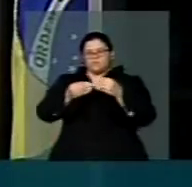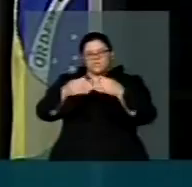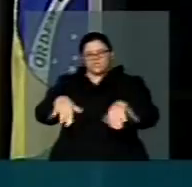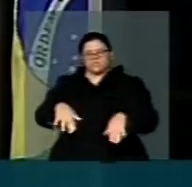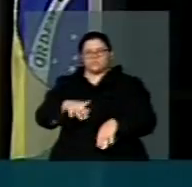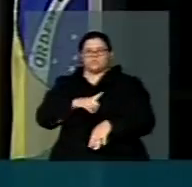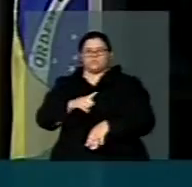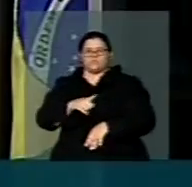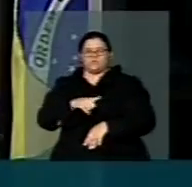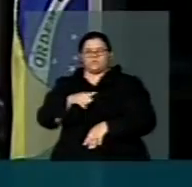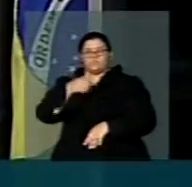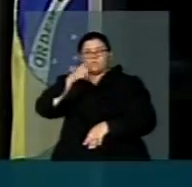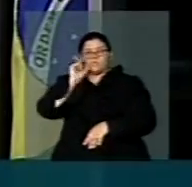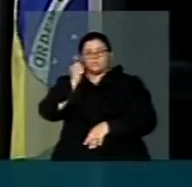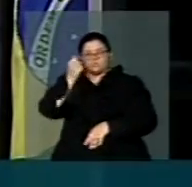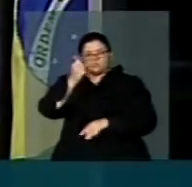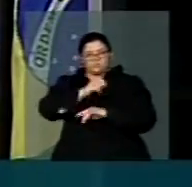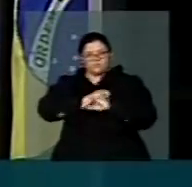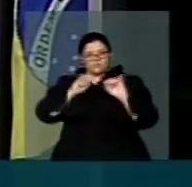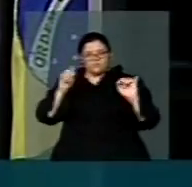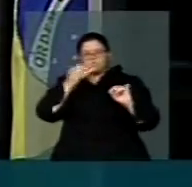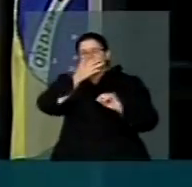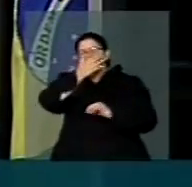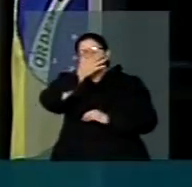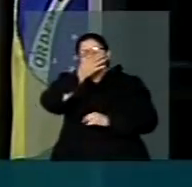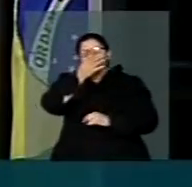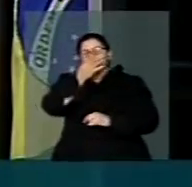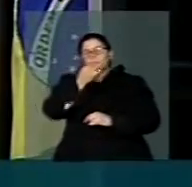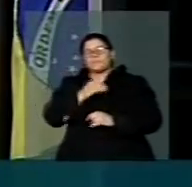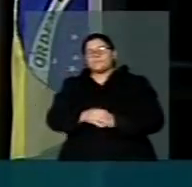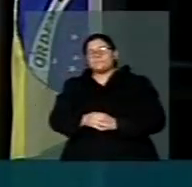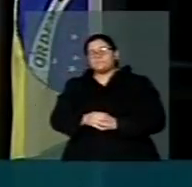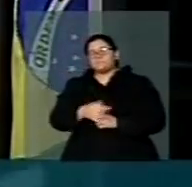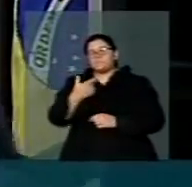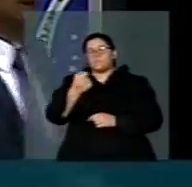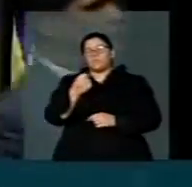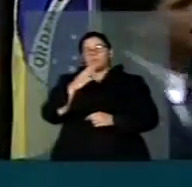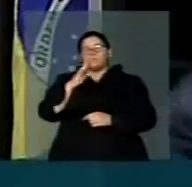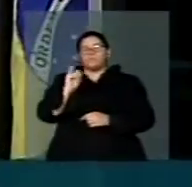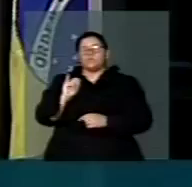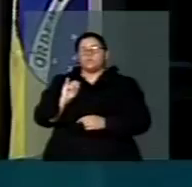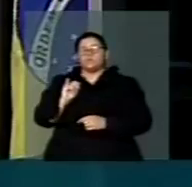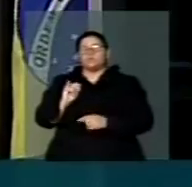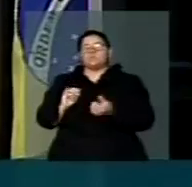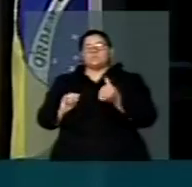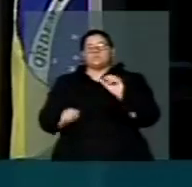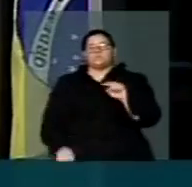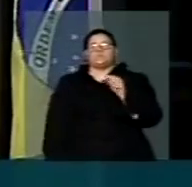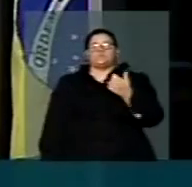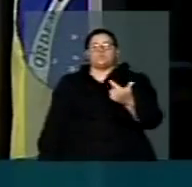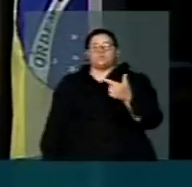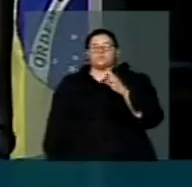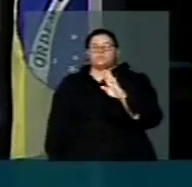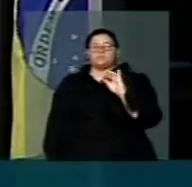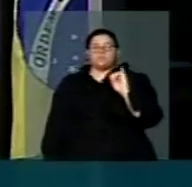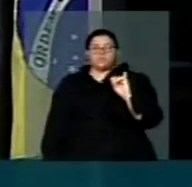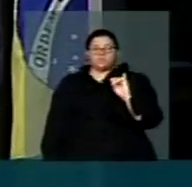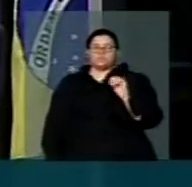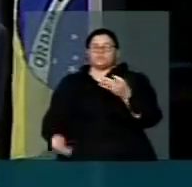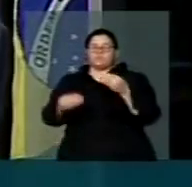corrupção, das 2 dezenas de bilhões de prejuízo, dos 6,2 bilhões,